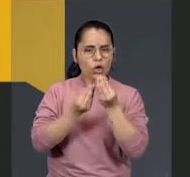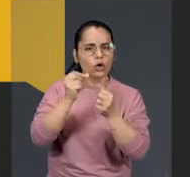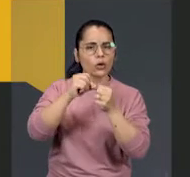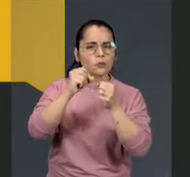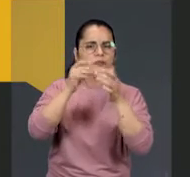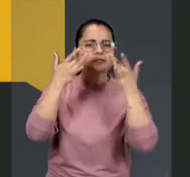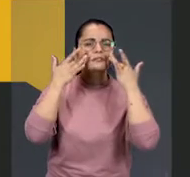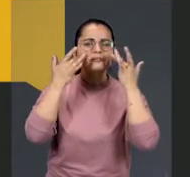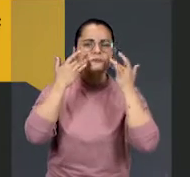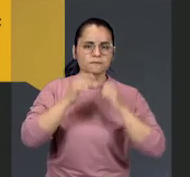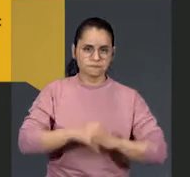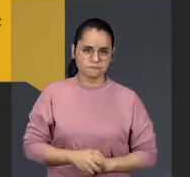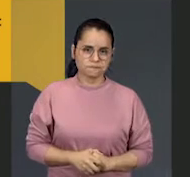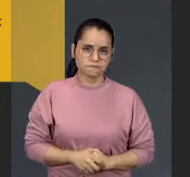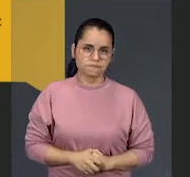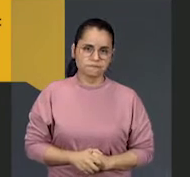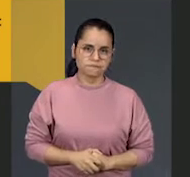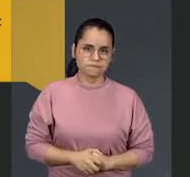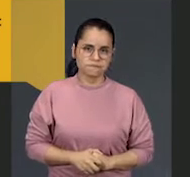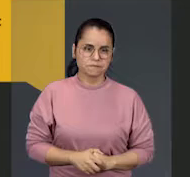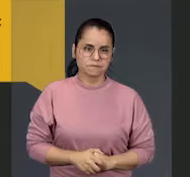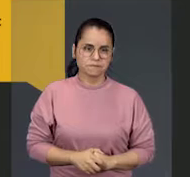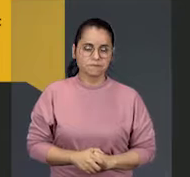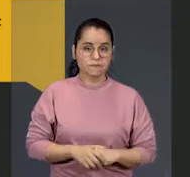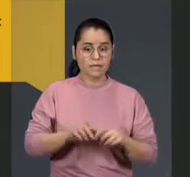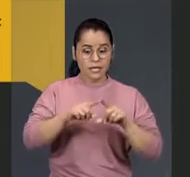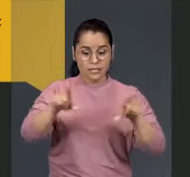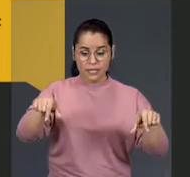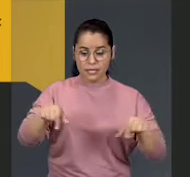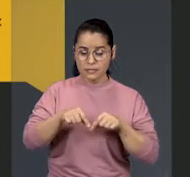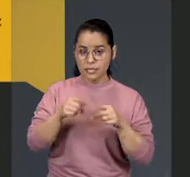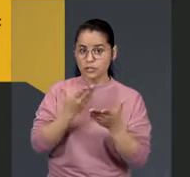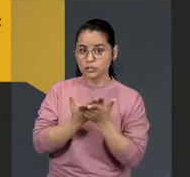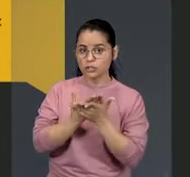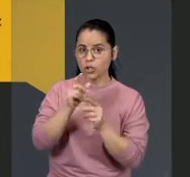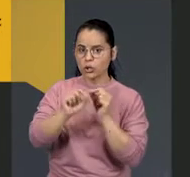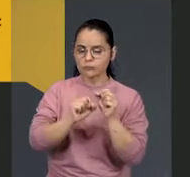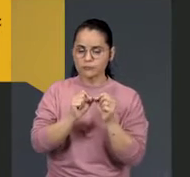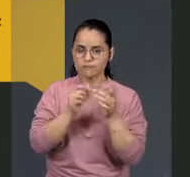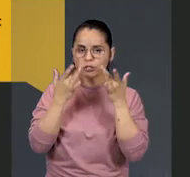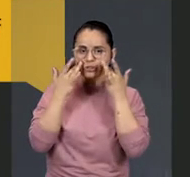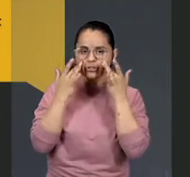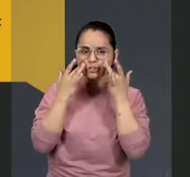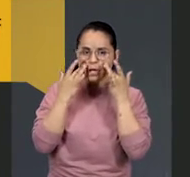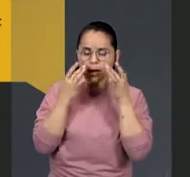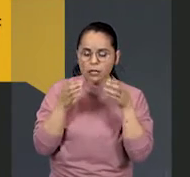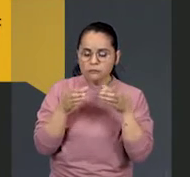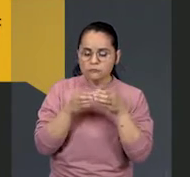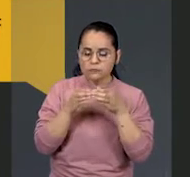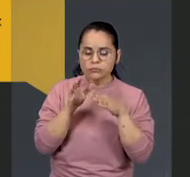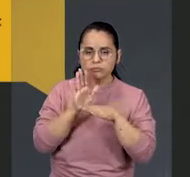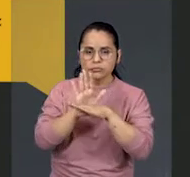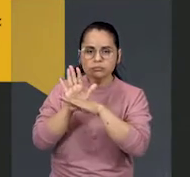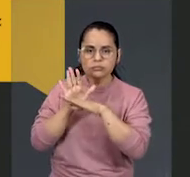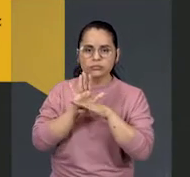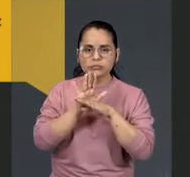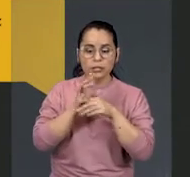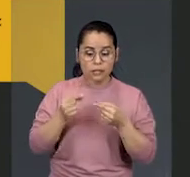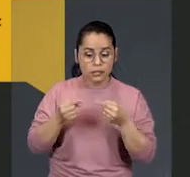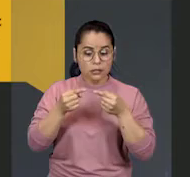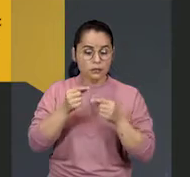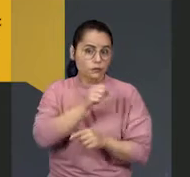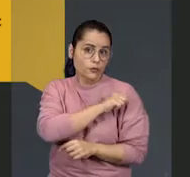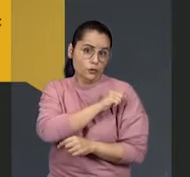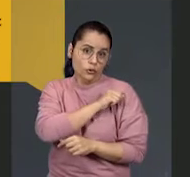construção do espetáculo. Na sala de aula, o teatro colaborativo desafia o aluno